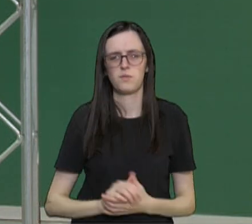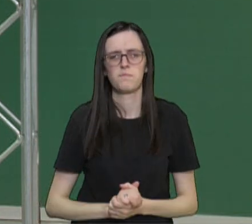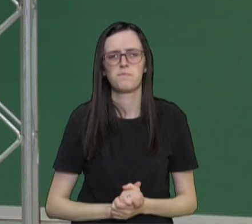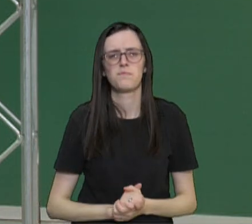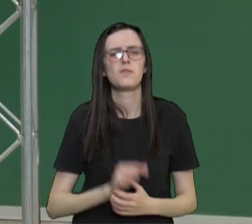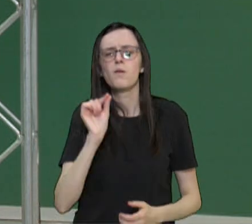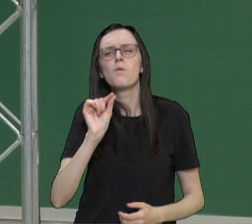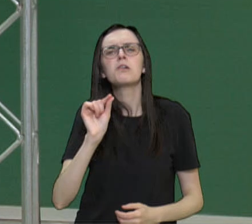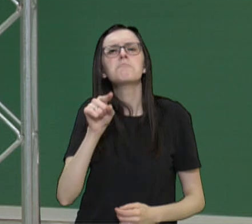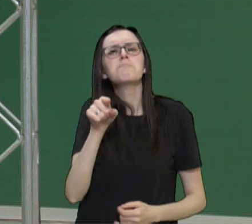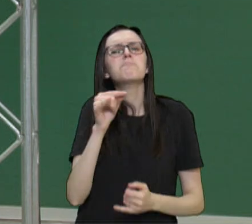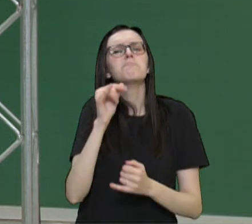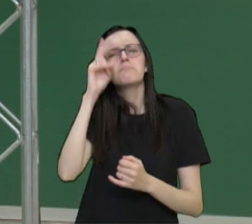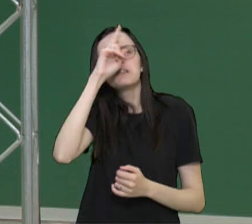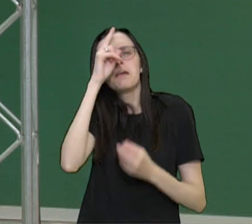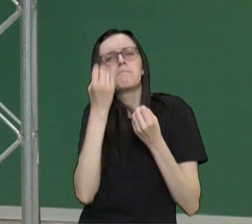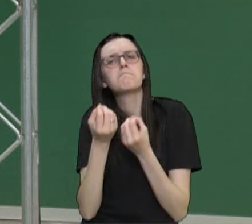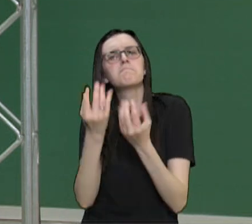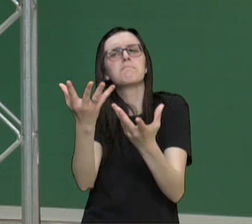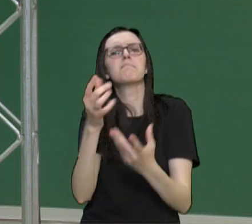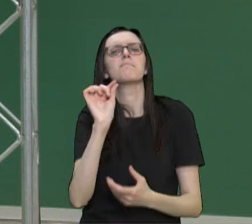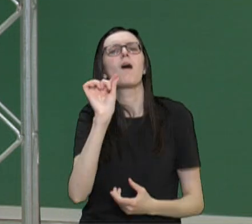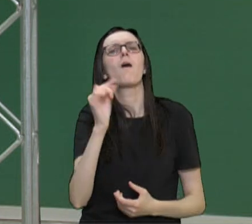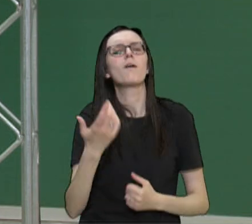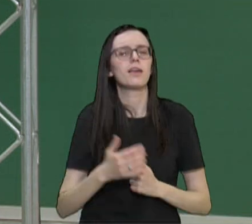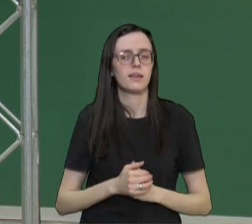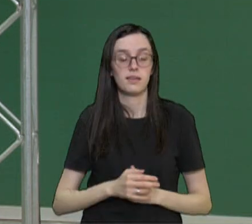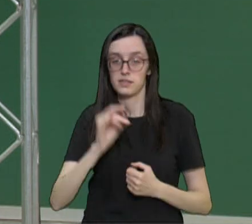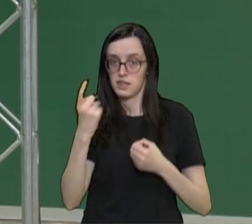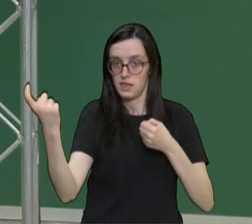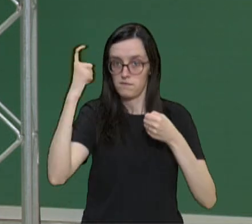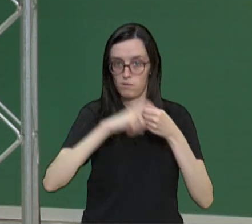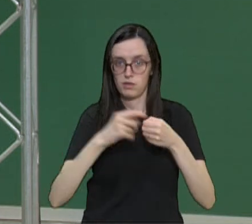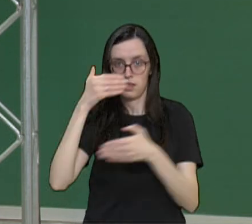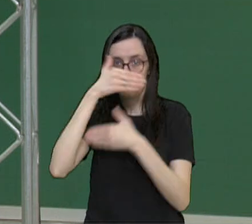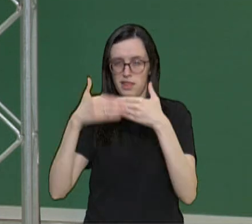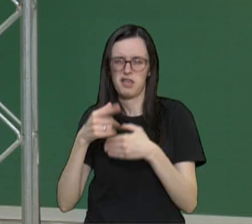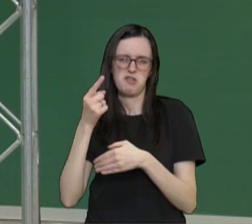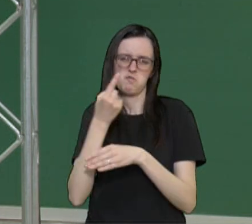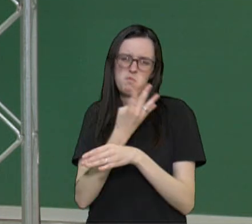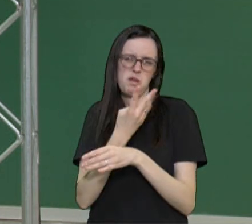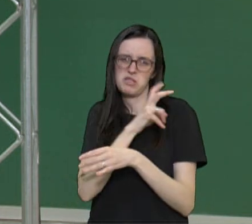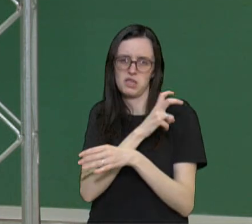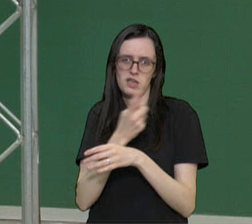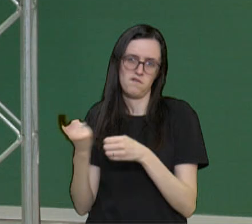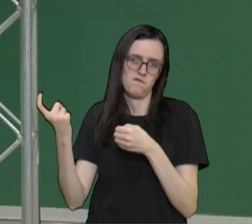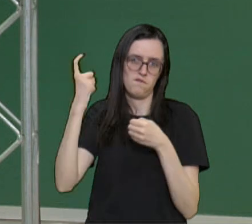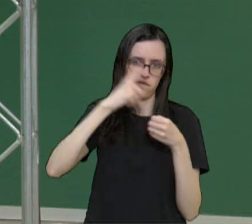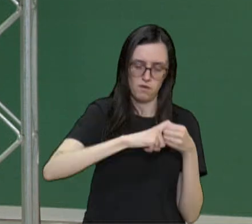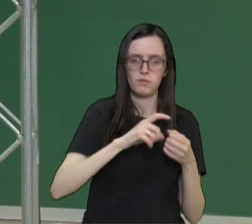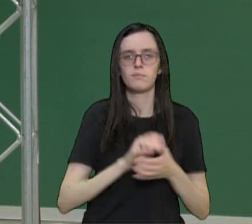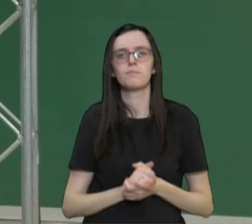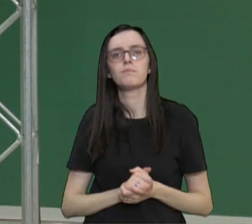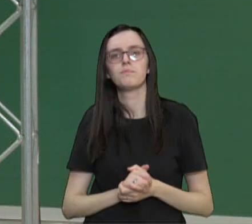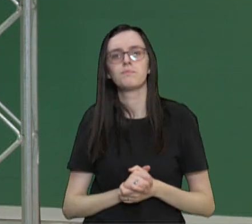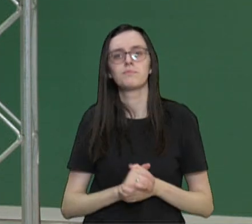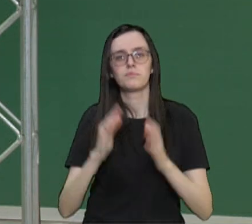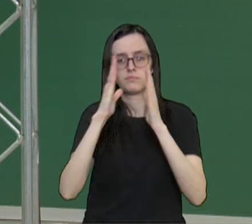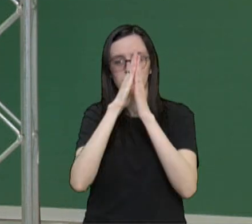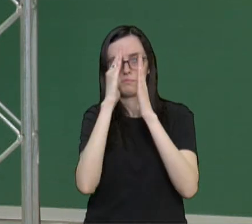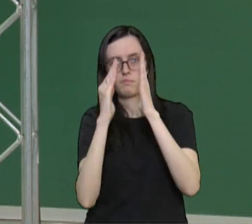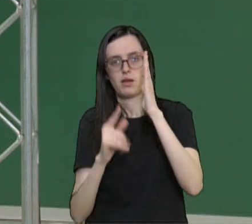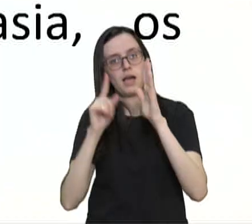isso lembra a vocês? Se a gente voltar uns 4, 5 slides, lembra o barroco,